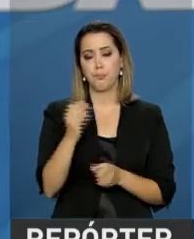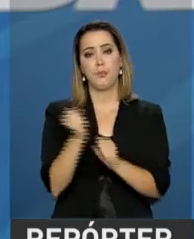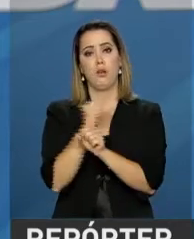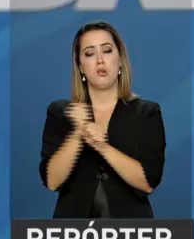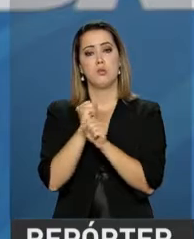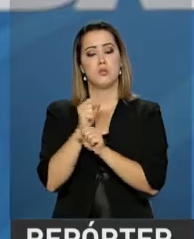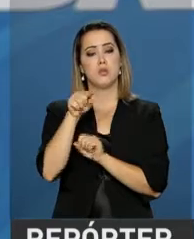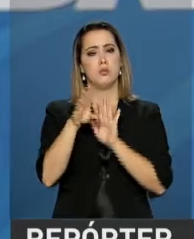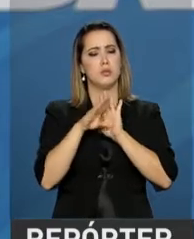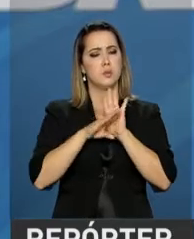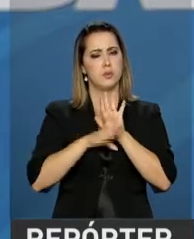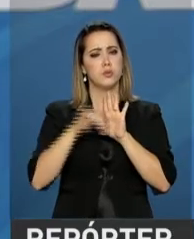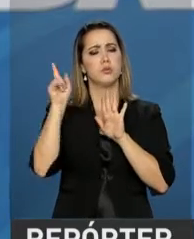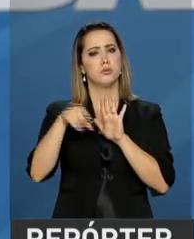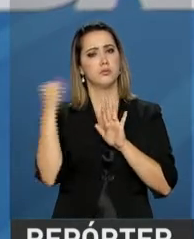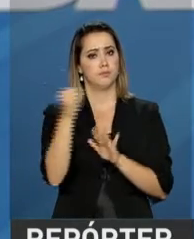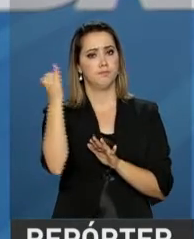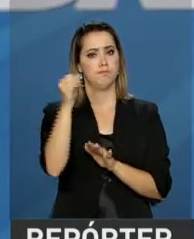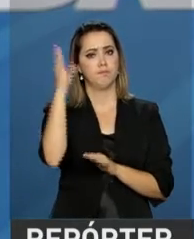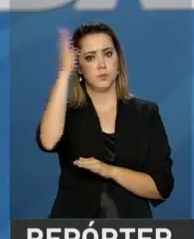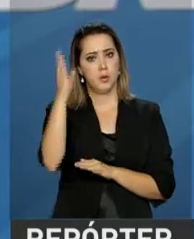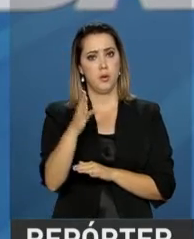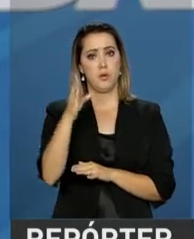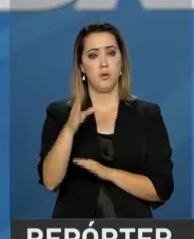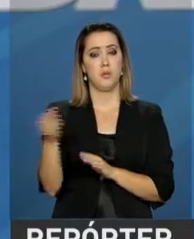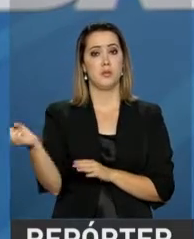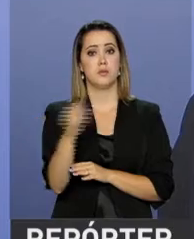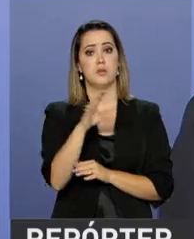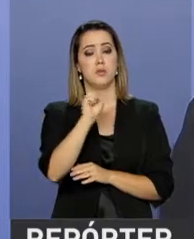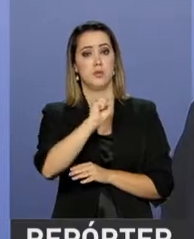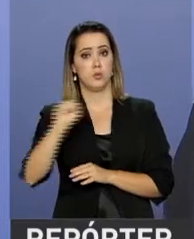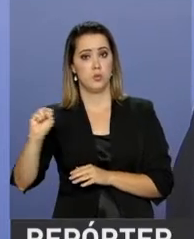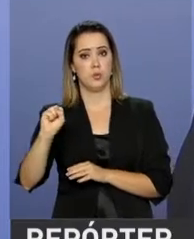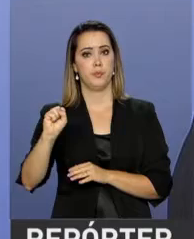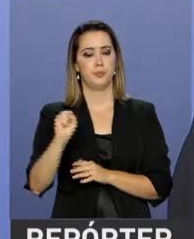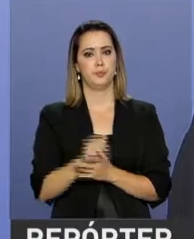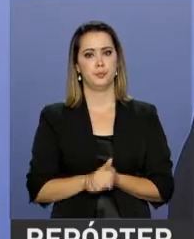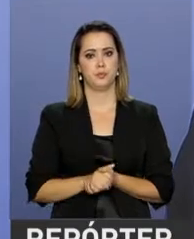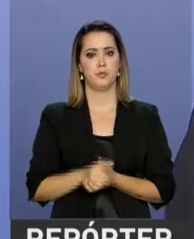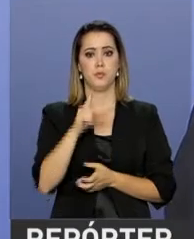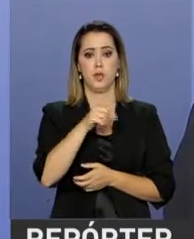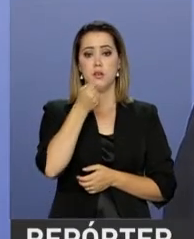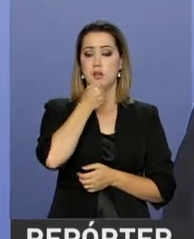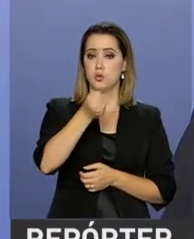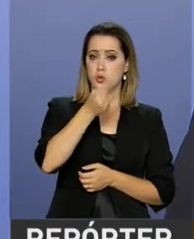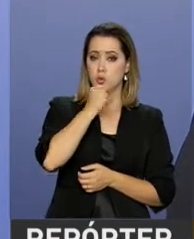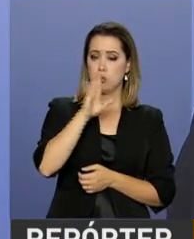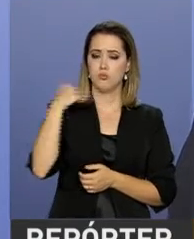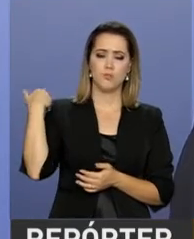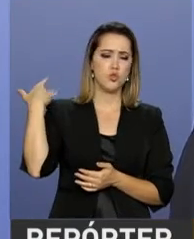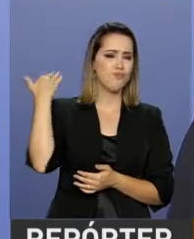desse projeto tão necessário que é o brasil do século 21 sérgio sá leitão é jornalista com larga